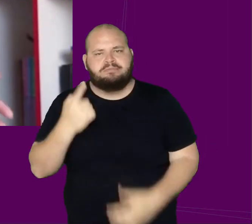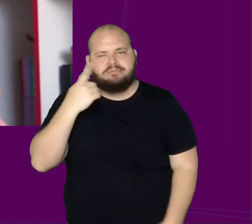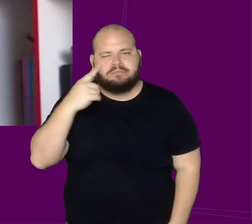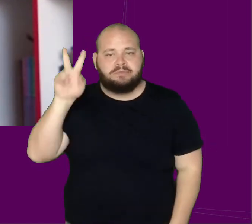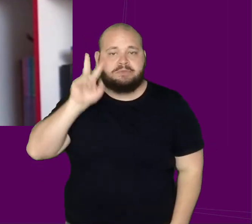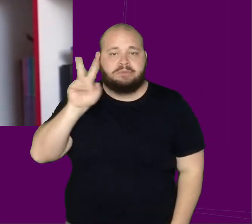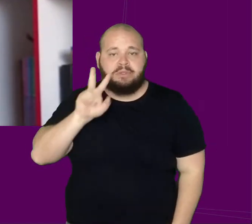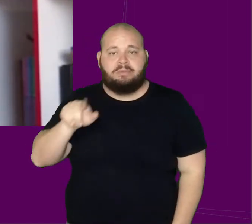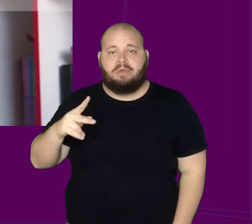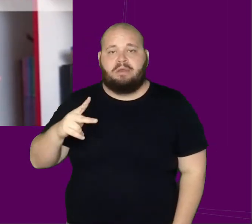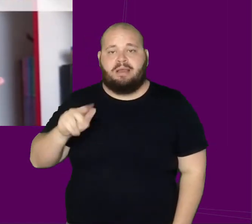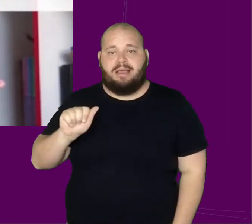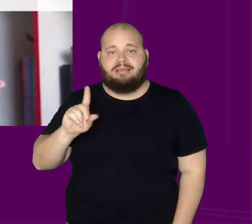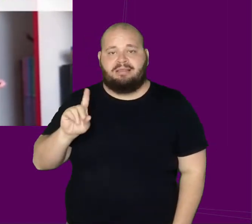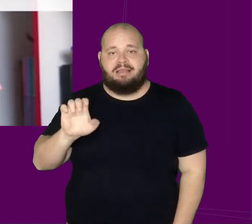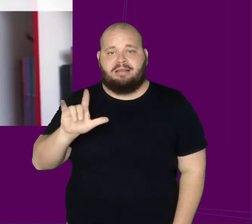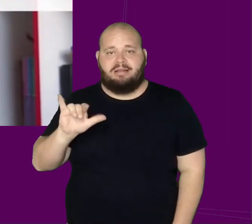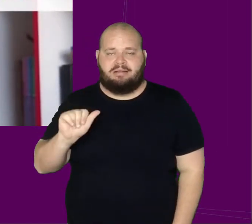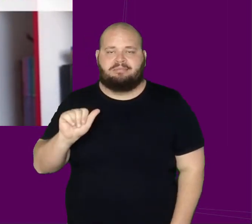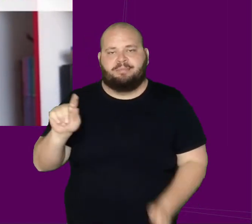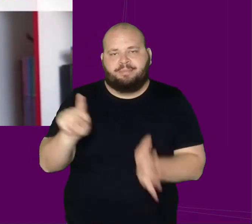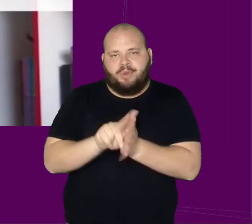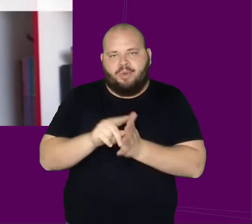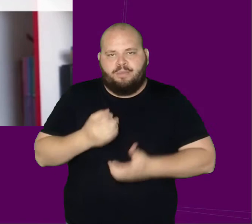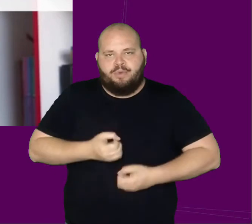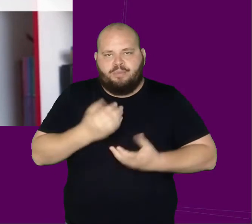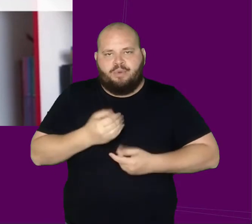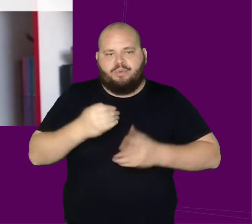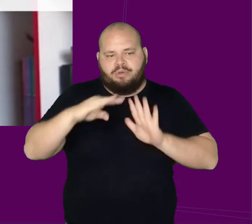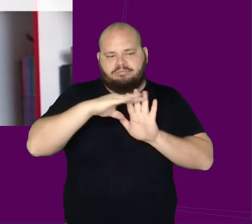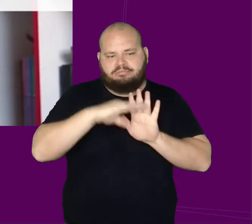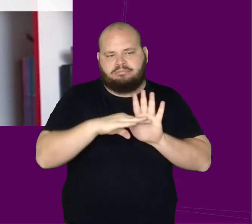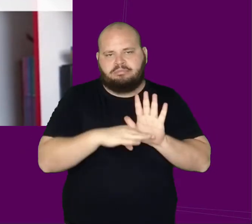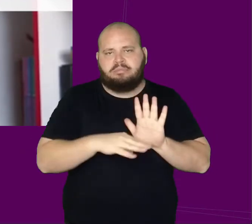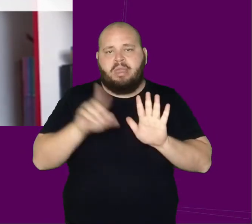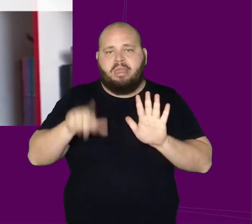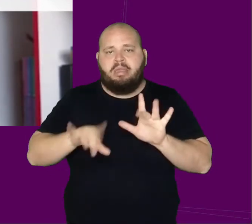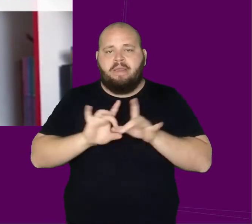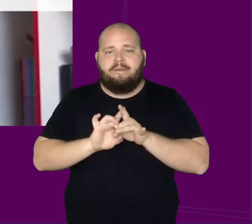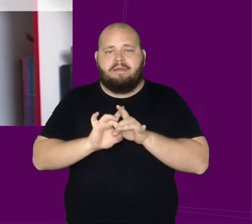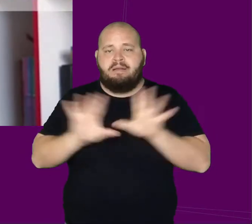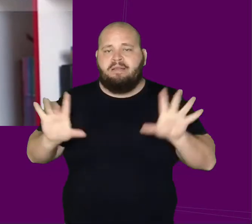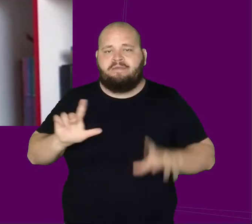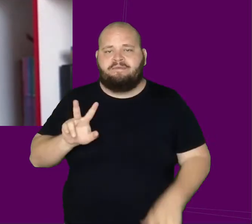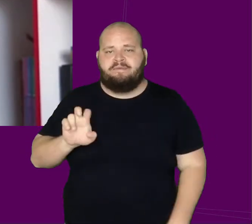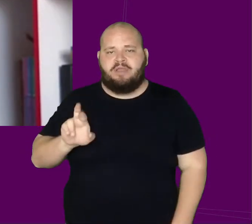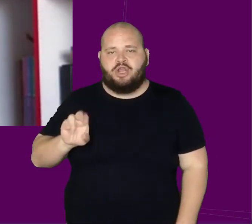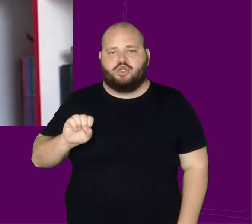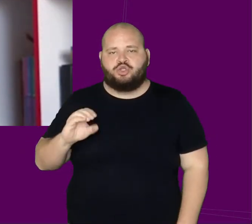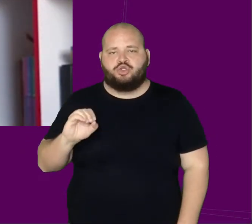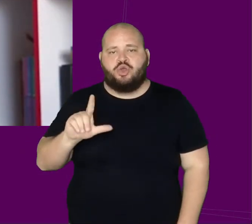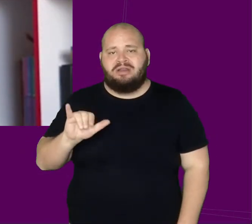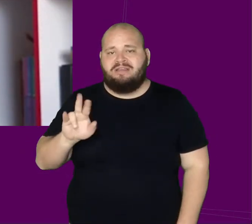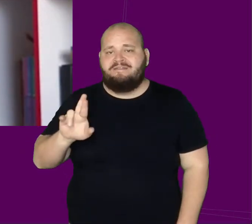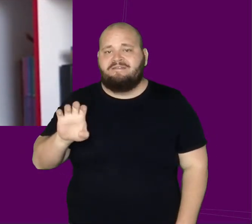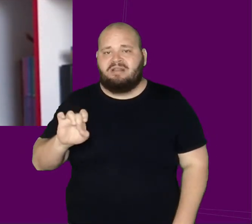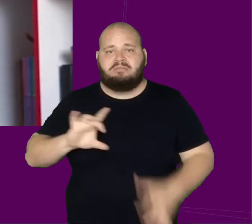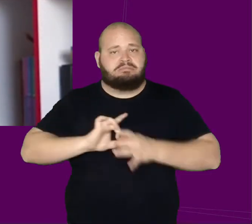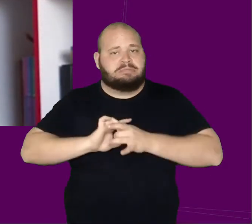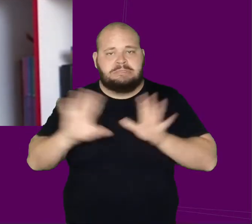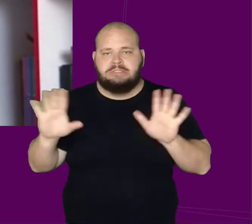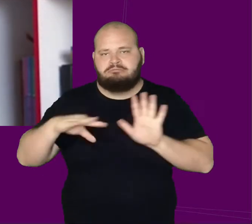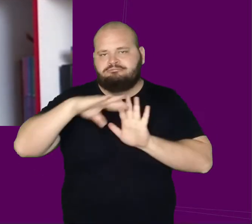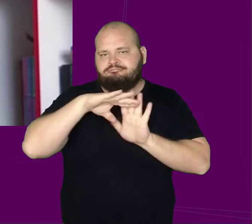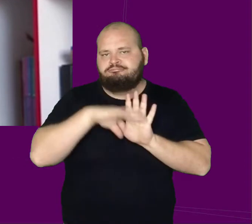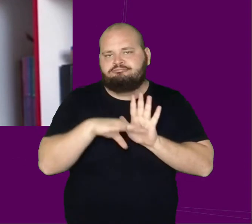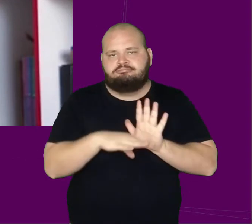Adélia nesse livro são poemas de verso livre, ou seja, eles não têm nenhum número de verso definido, nem o verso livre